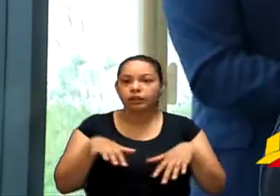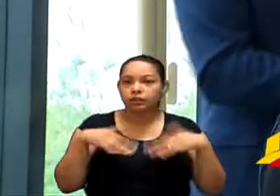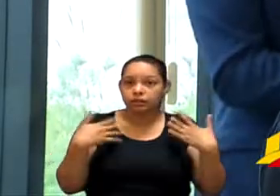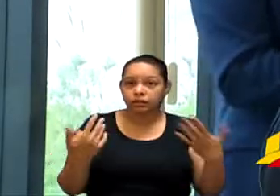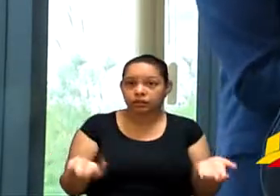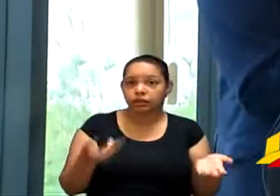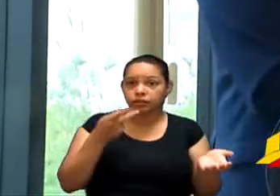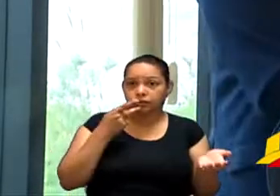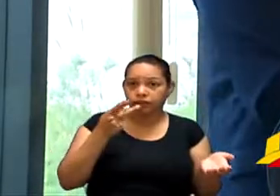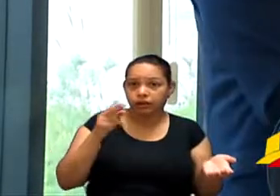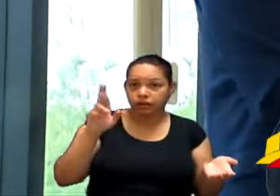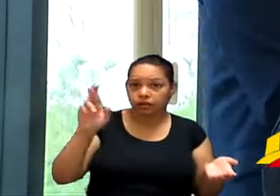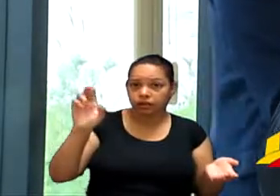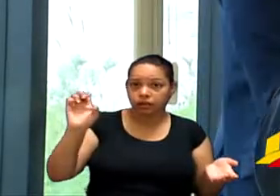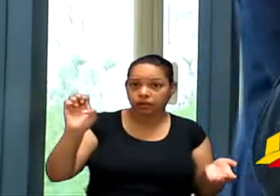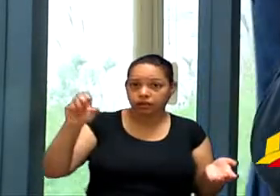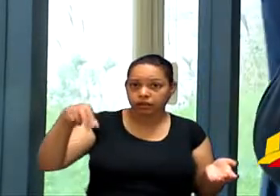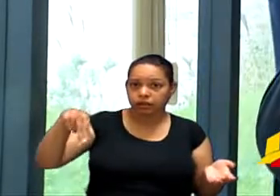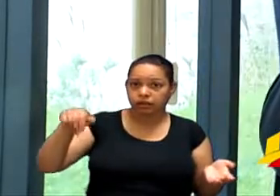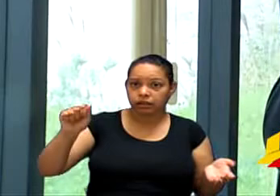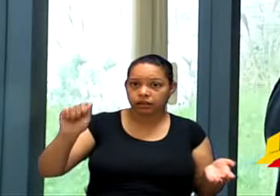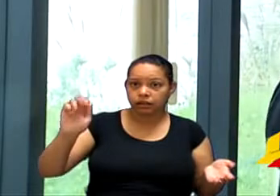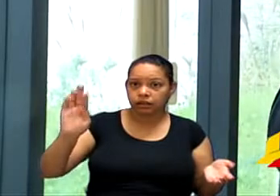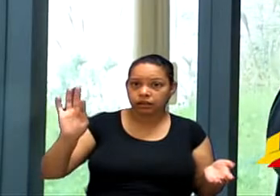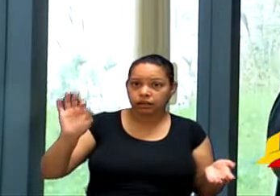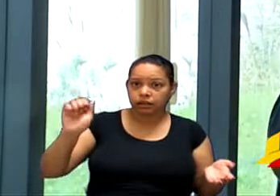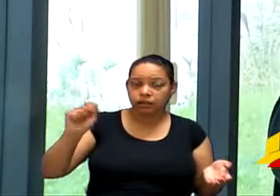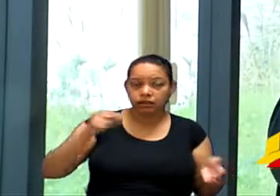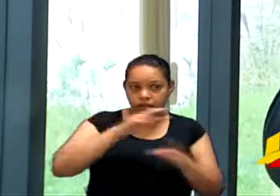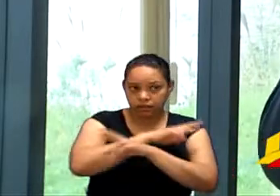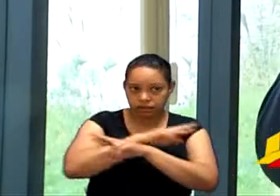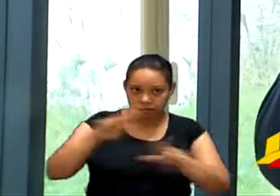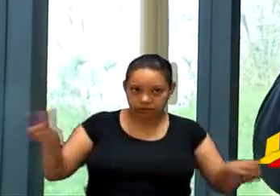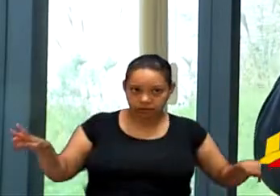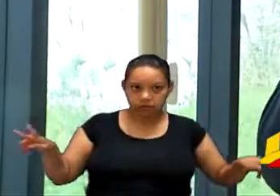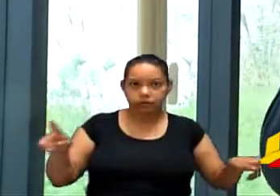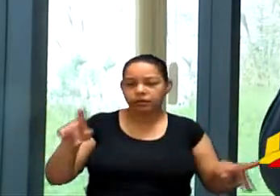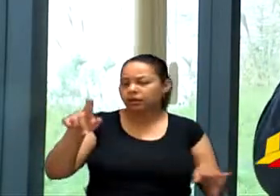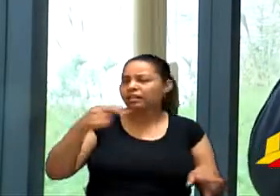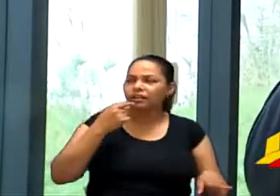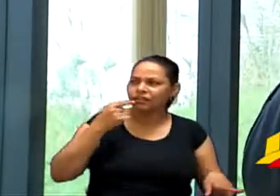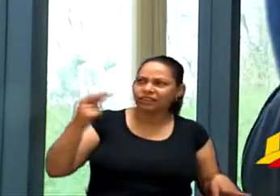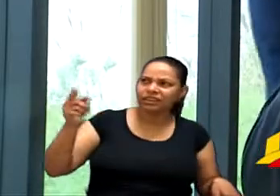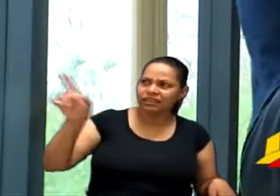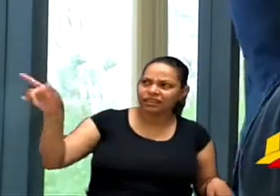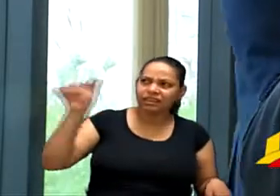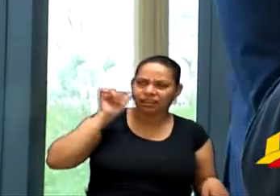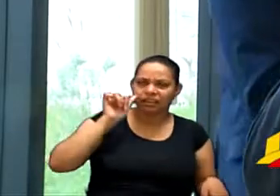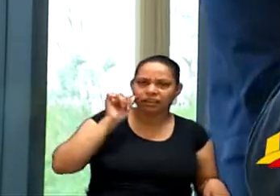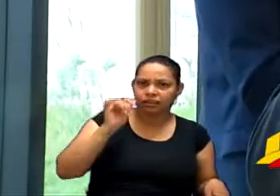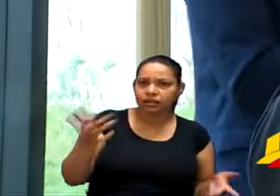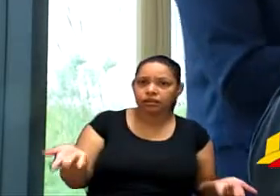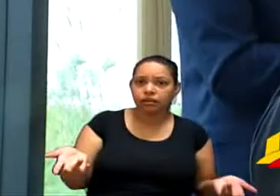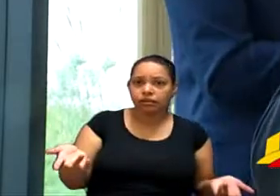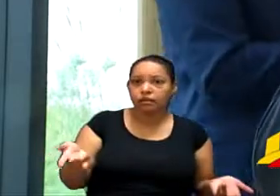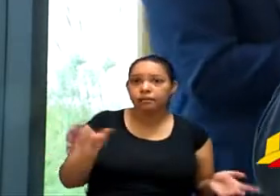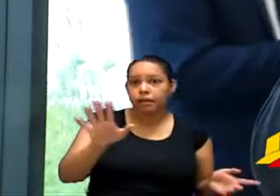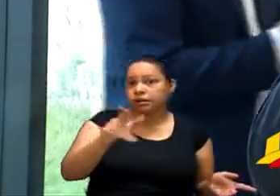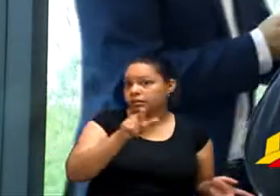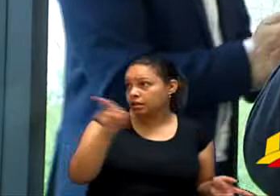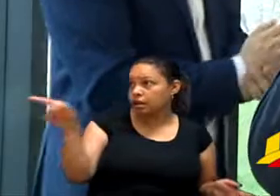Renata então viu não é não tô falando da Renata eu não falei o nome dele